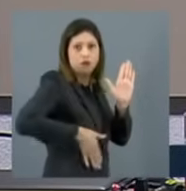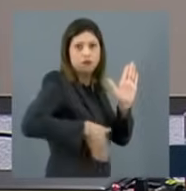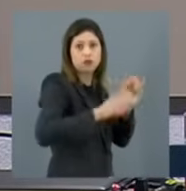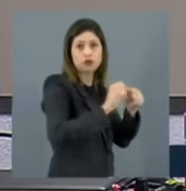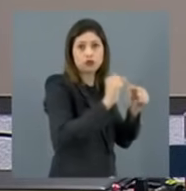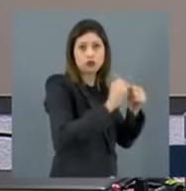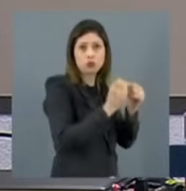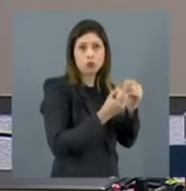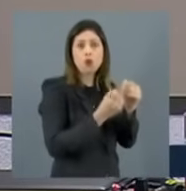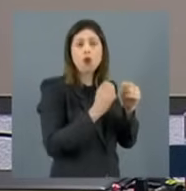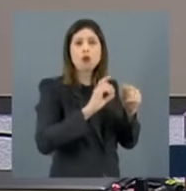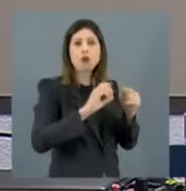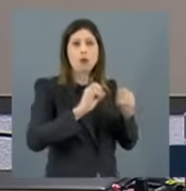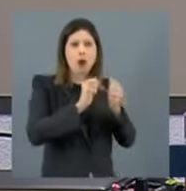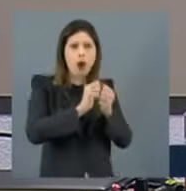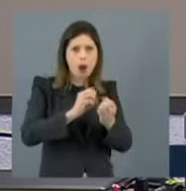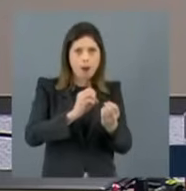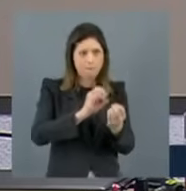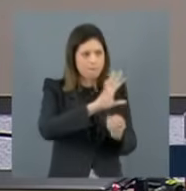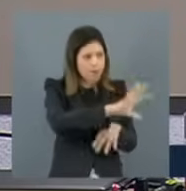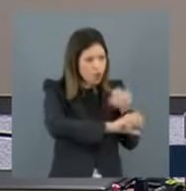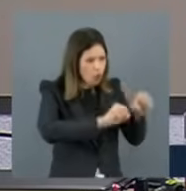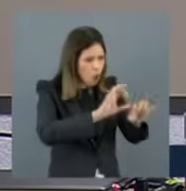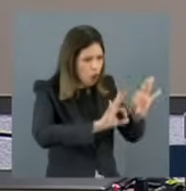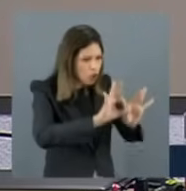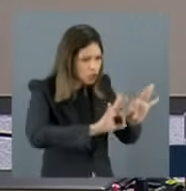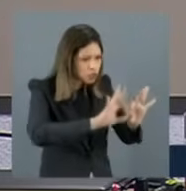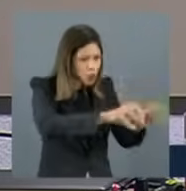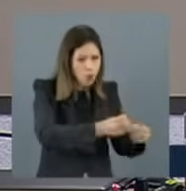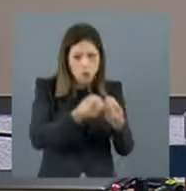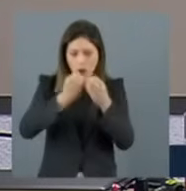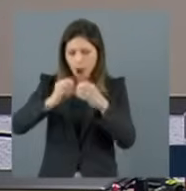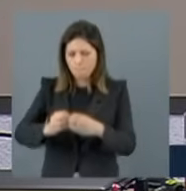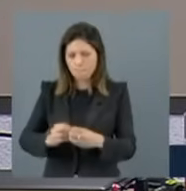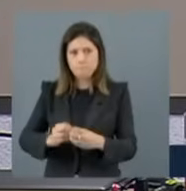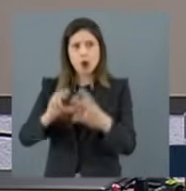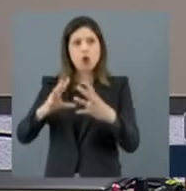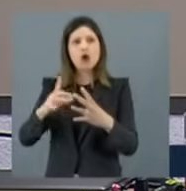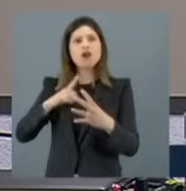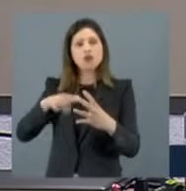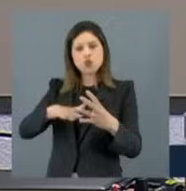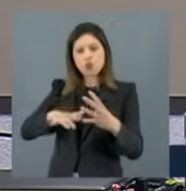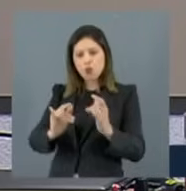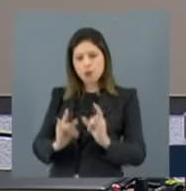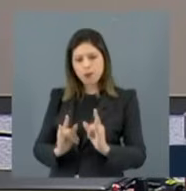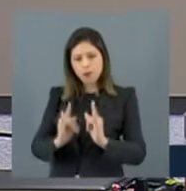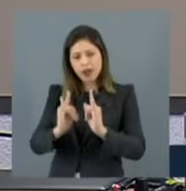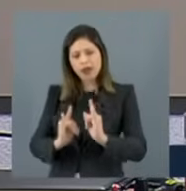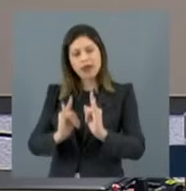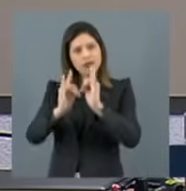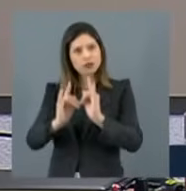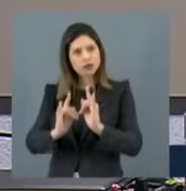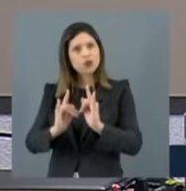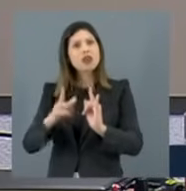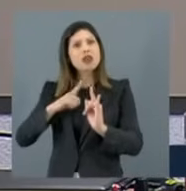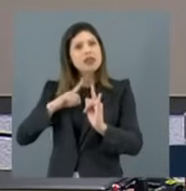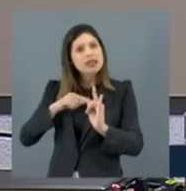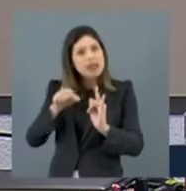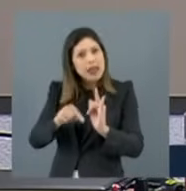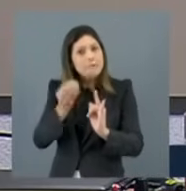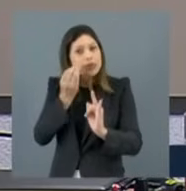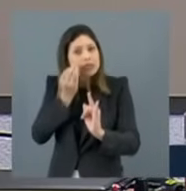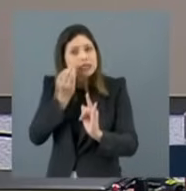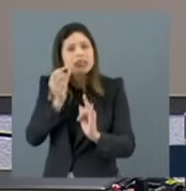num prédio privado, na Bolsa de Valores, para tentar forçar o voto em